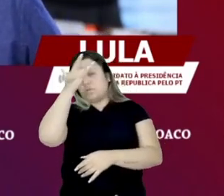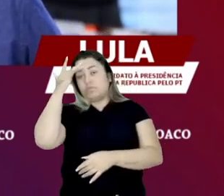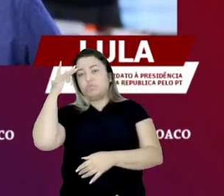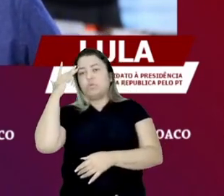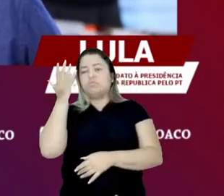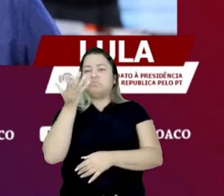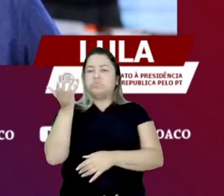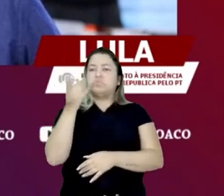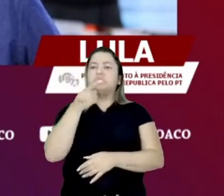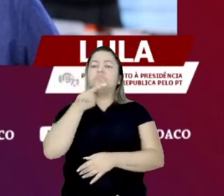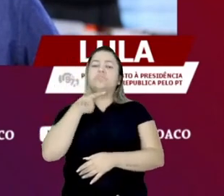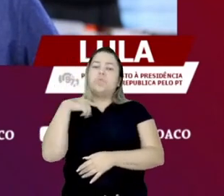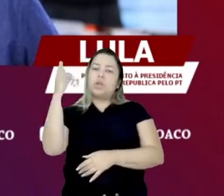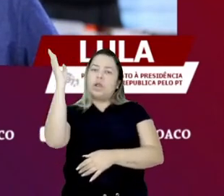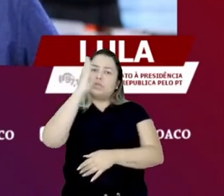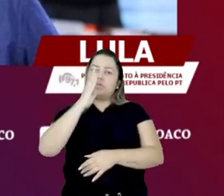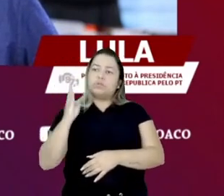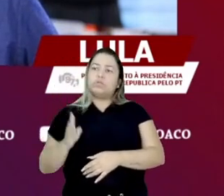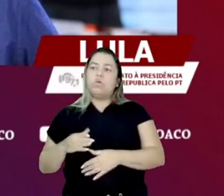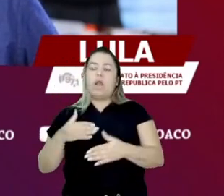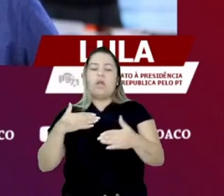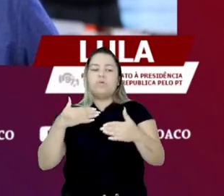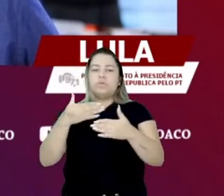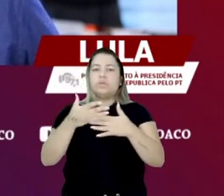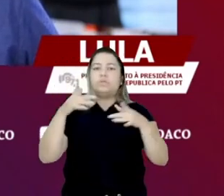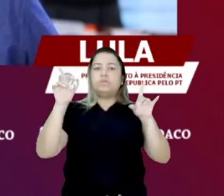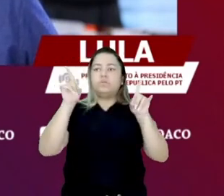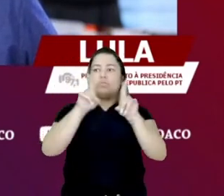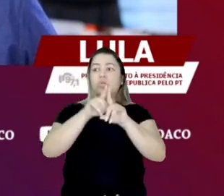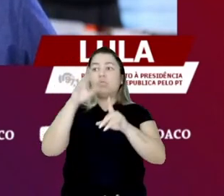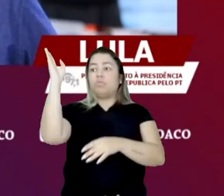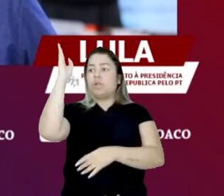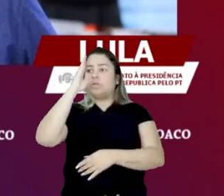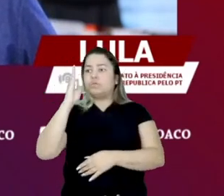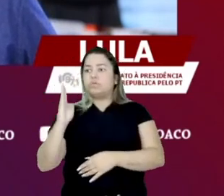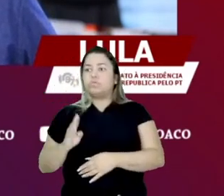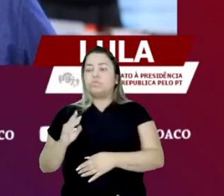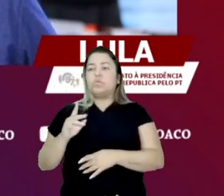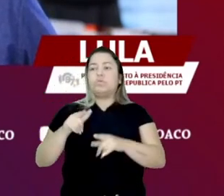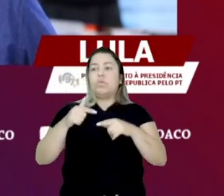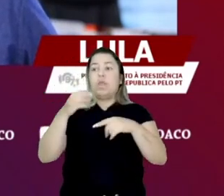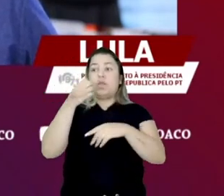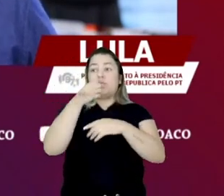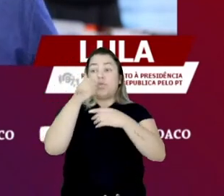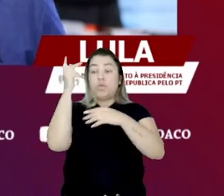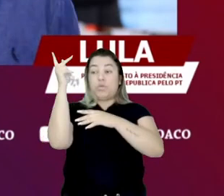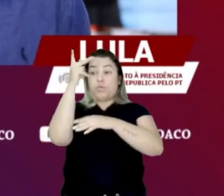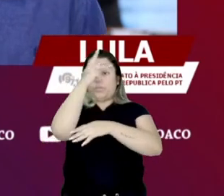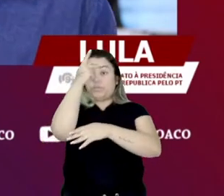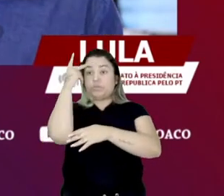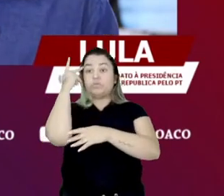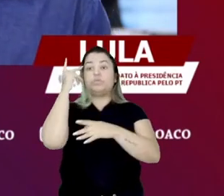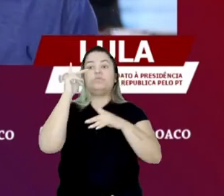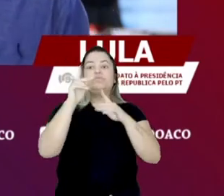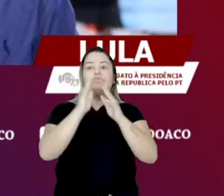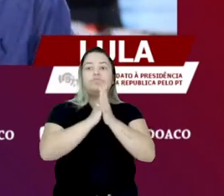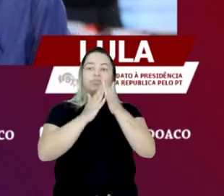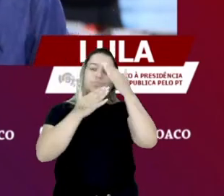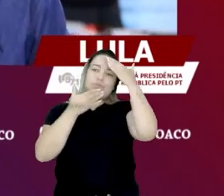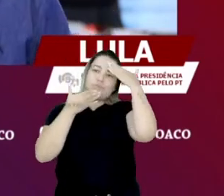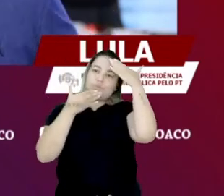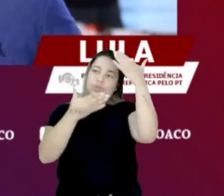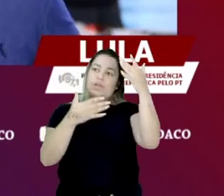você, obrigado à sua assessoria, muito simpática. Já acabou, Gustavo? Competente. Vê aí com a assessoria. Se puder, a gente vai